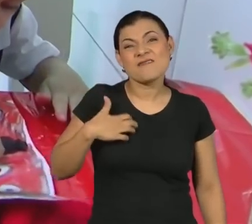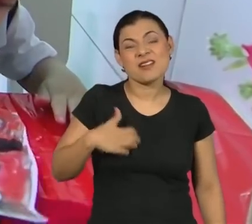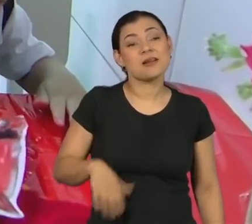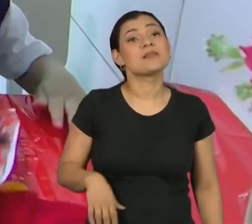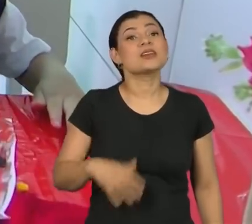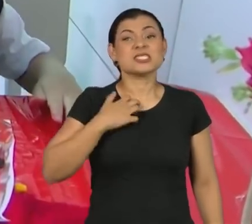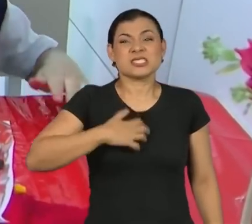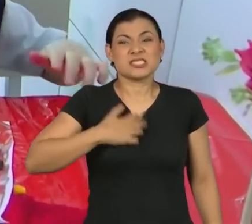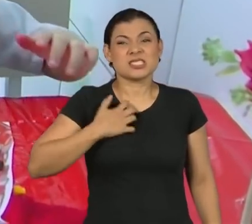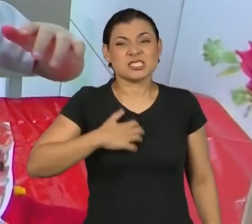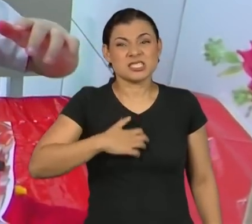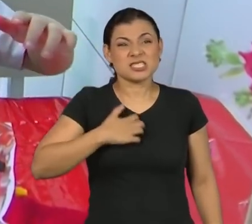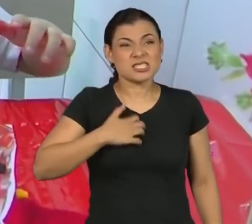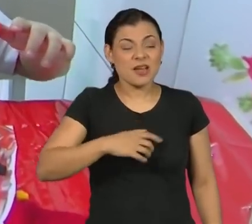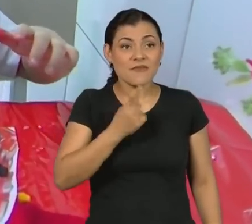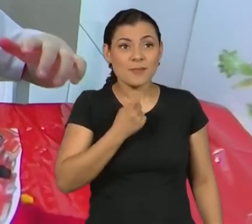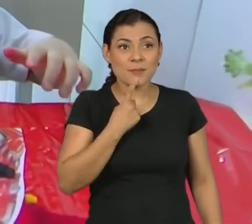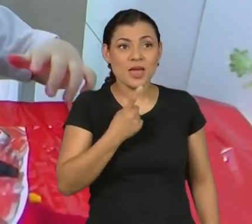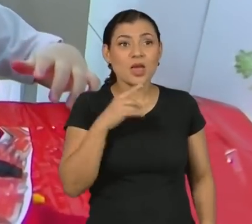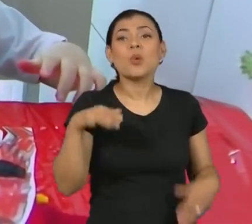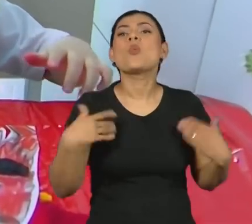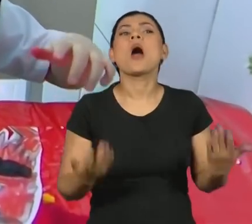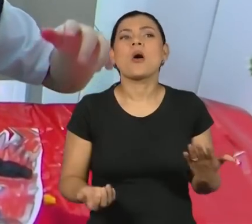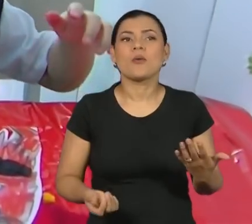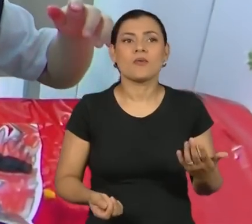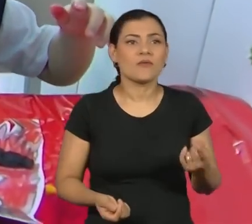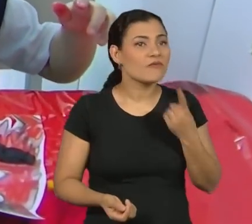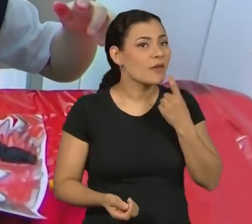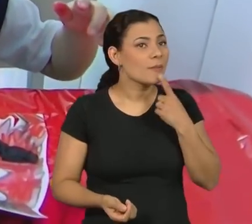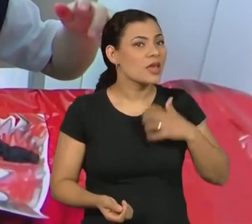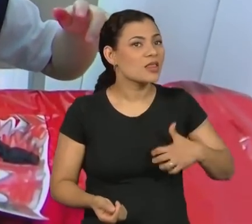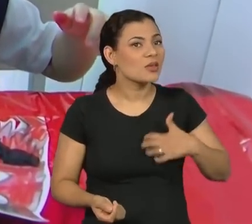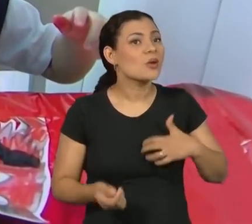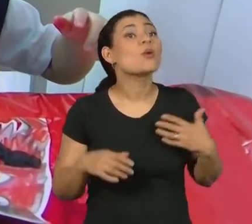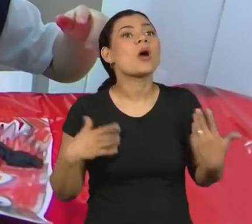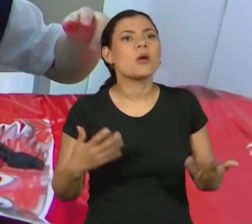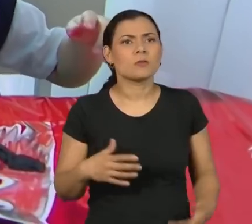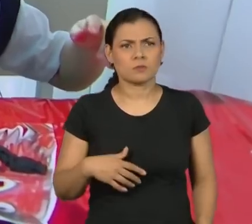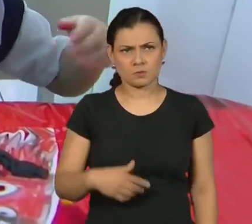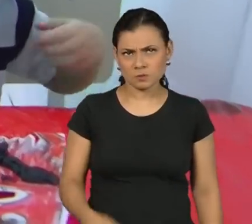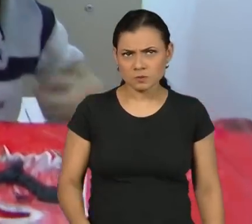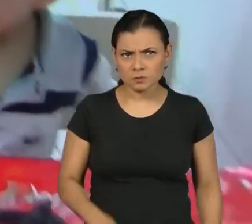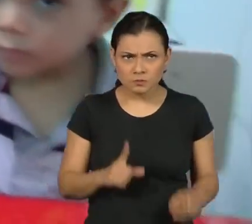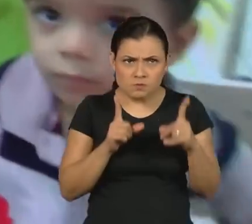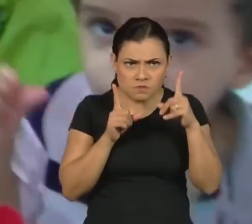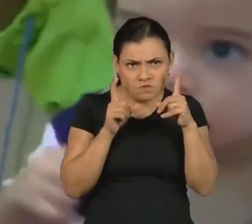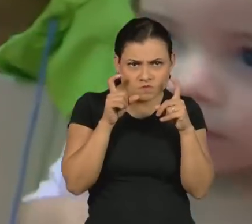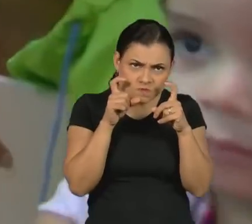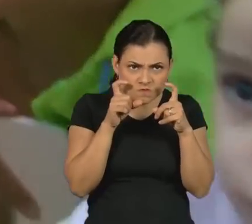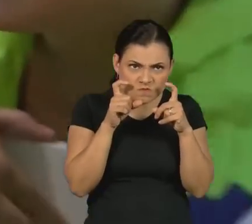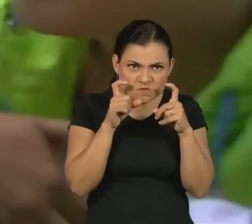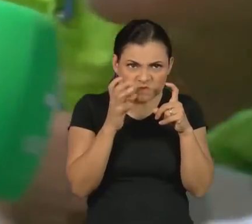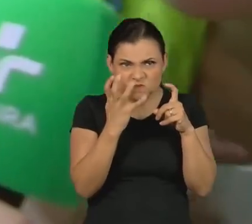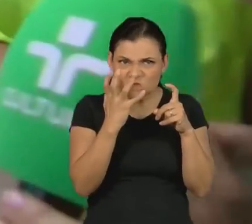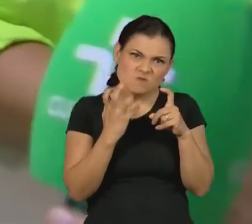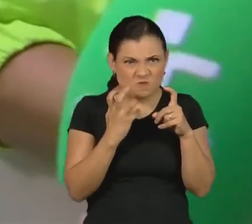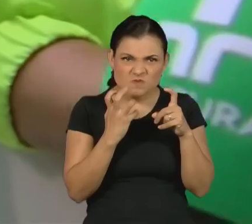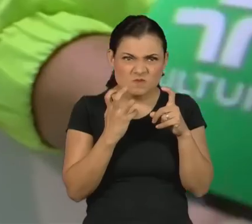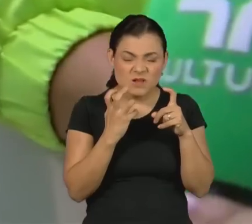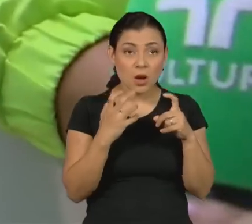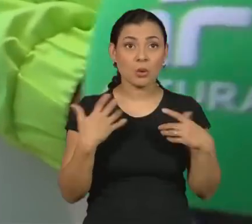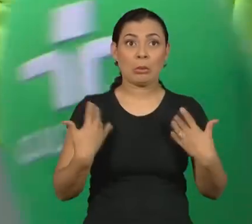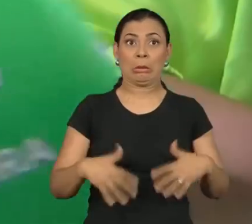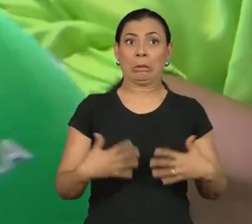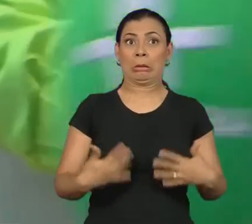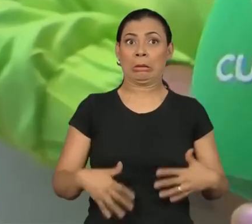monstro vermelho. O monstro vermelho é qual sentimento? Olha só. Braveza, a cara dela fechou de